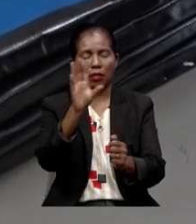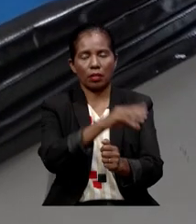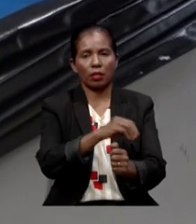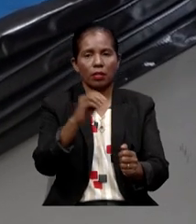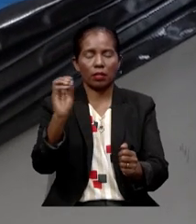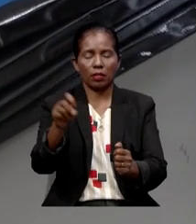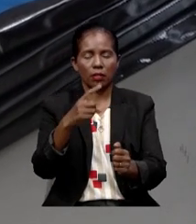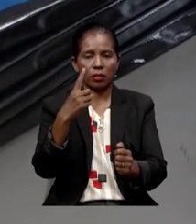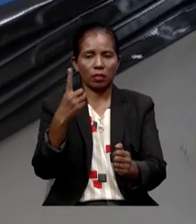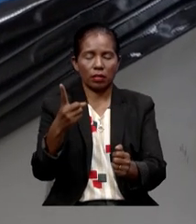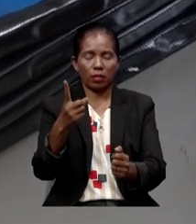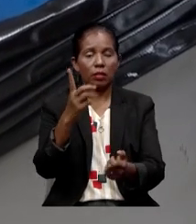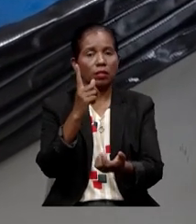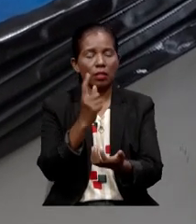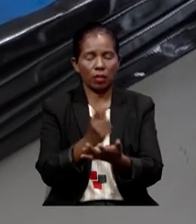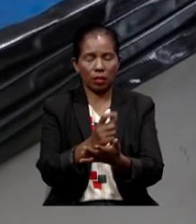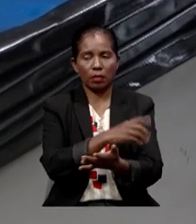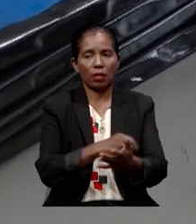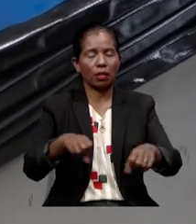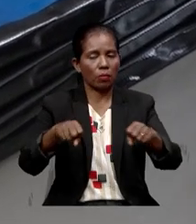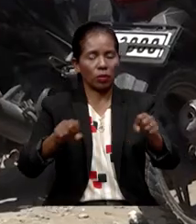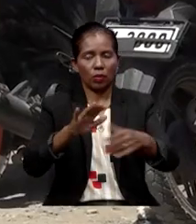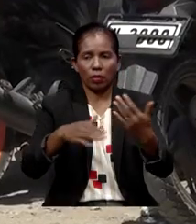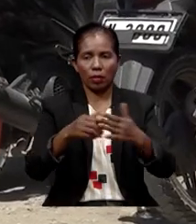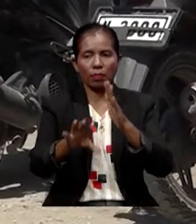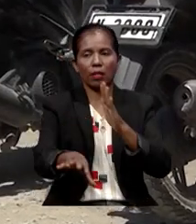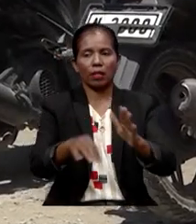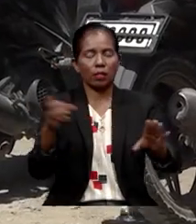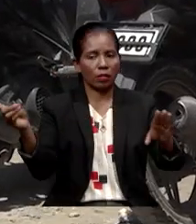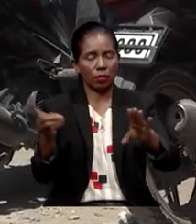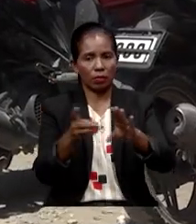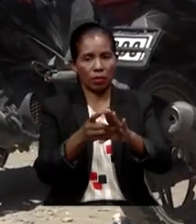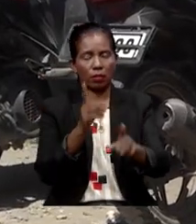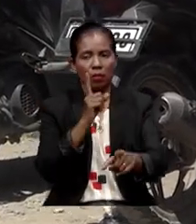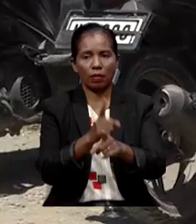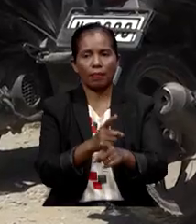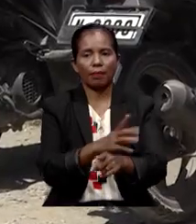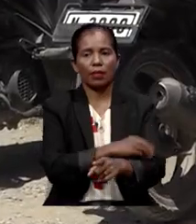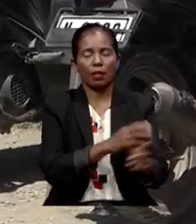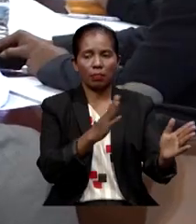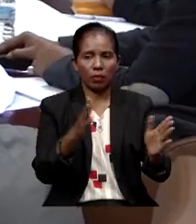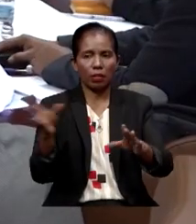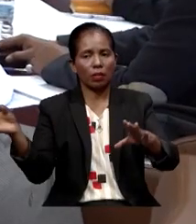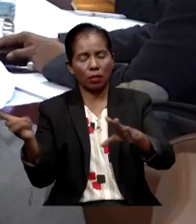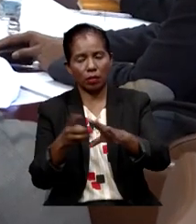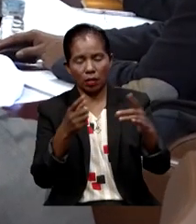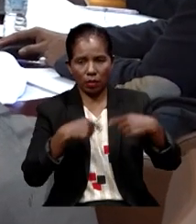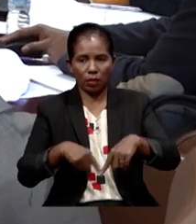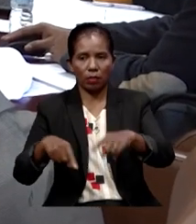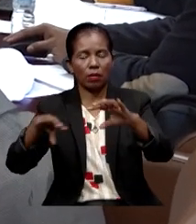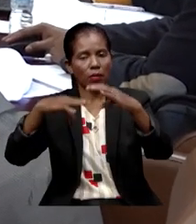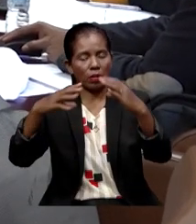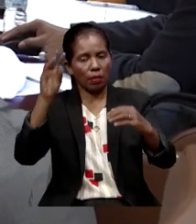ao Geral Transporte e Comunicação, não é motorizada Sirané, Bele Reta Documentos Legal. Mas bem, molo processa documentos, se lhe o look para